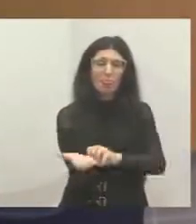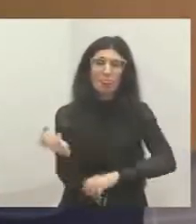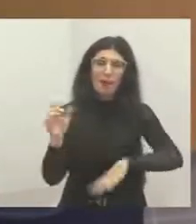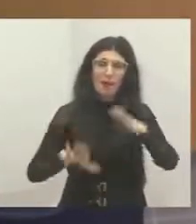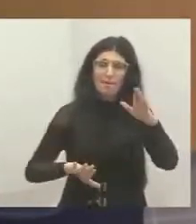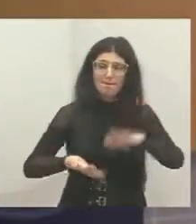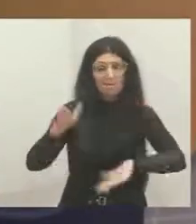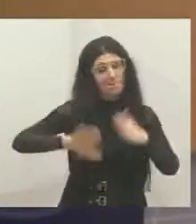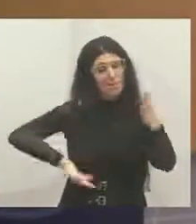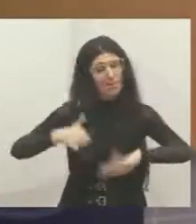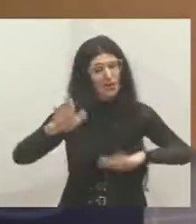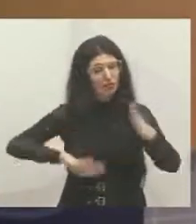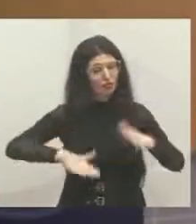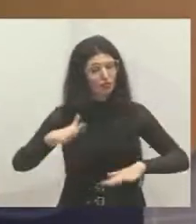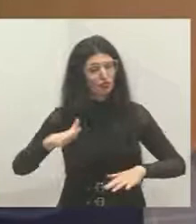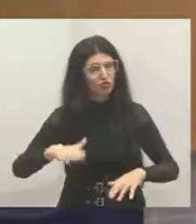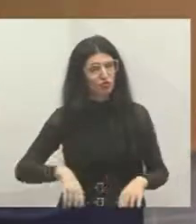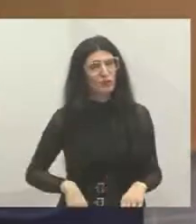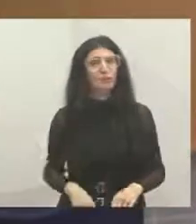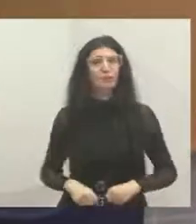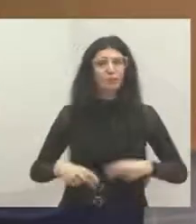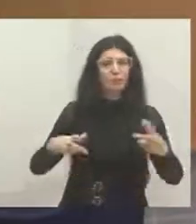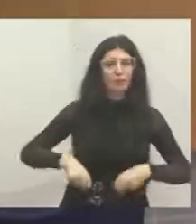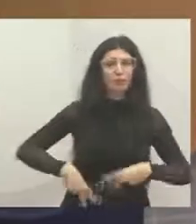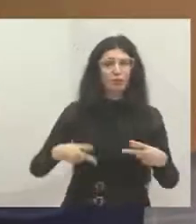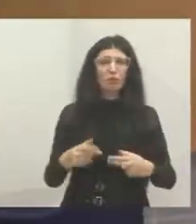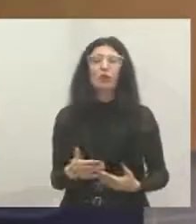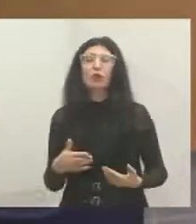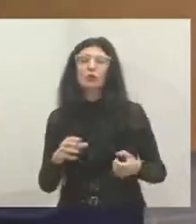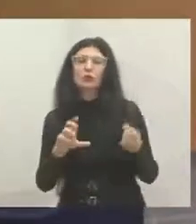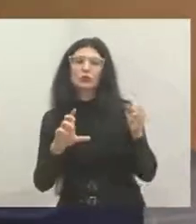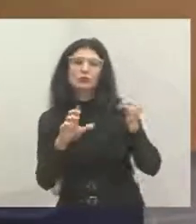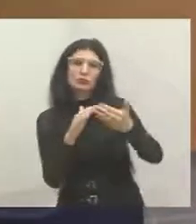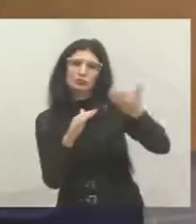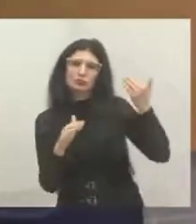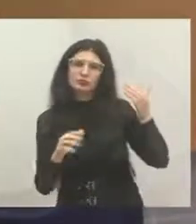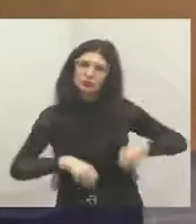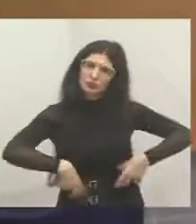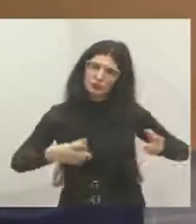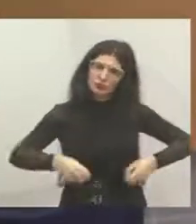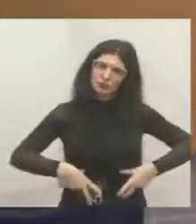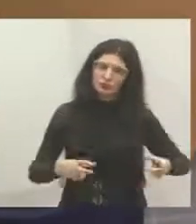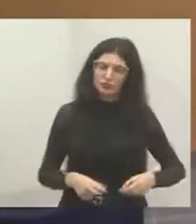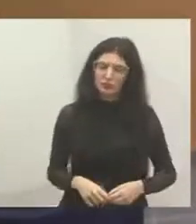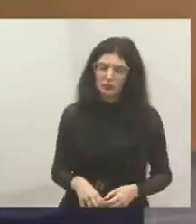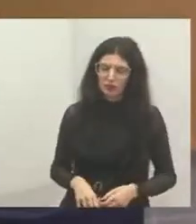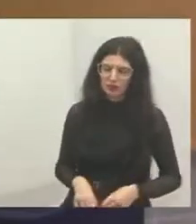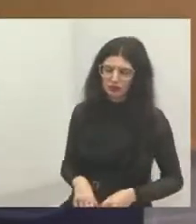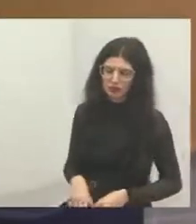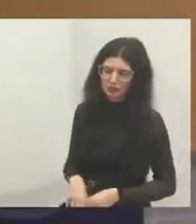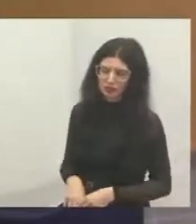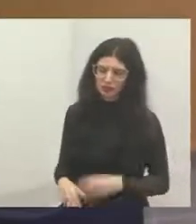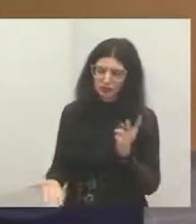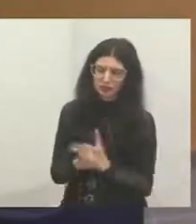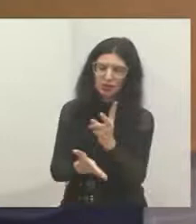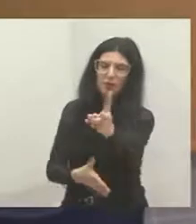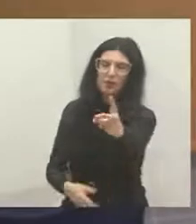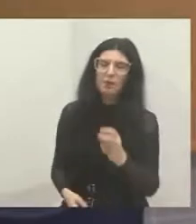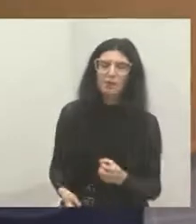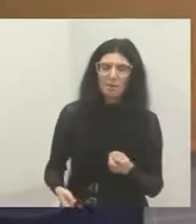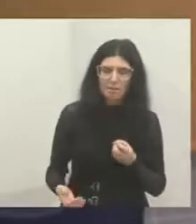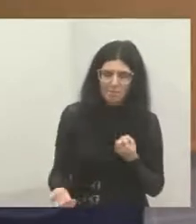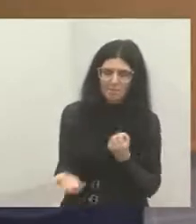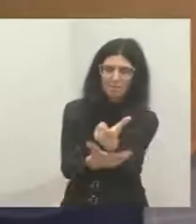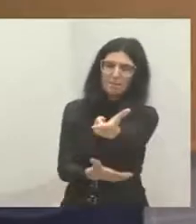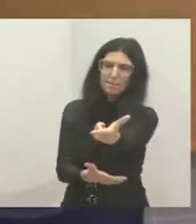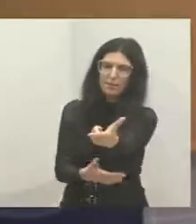esse outro quadro que você menciona, que é os 2 posteriores, que é despesas correntes, aqui é um resumo geral de todo o município,